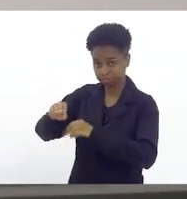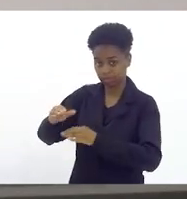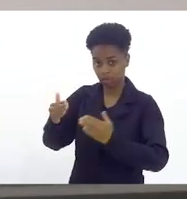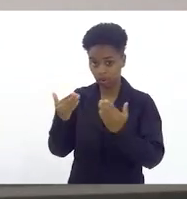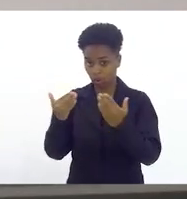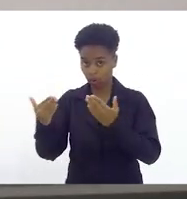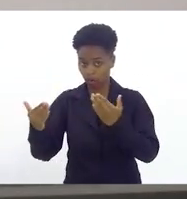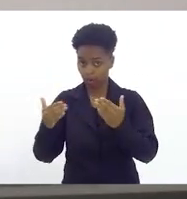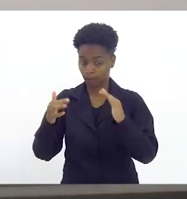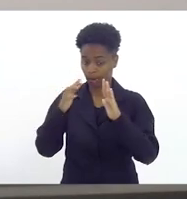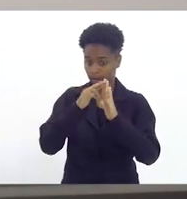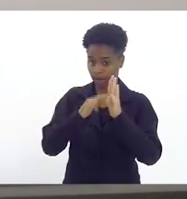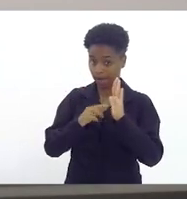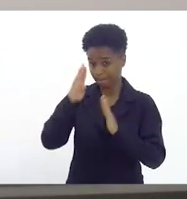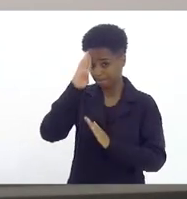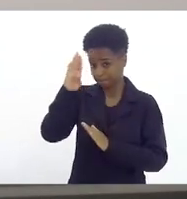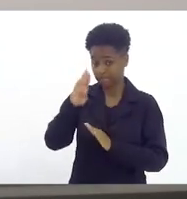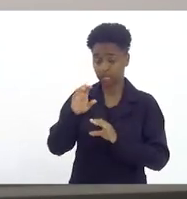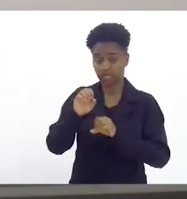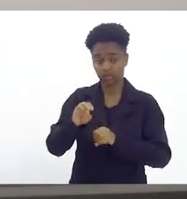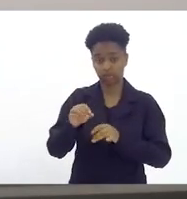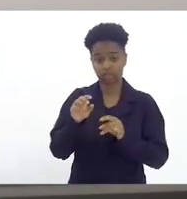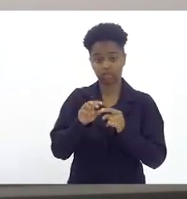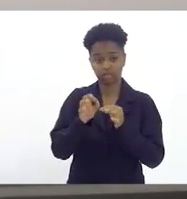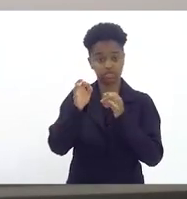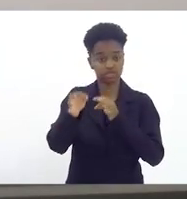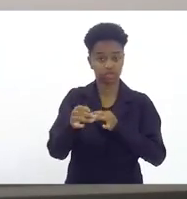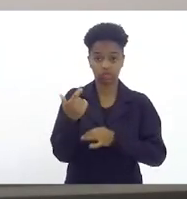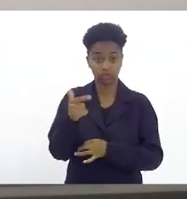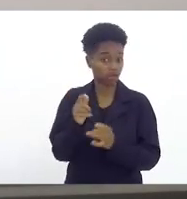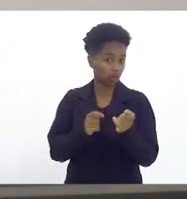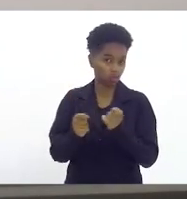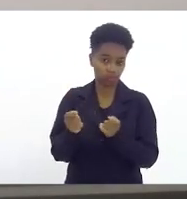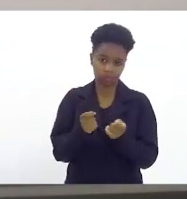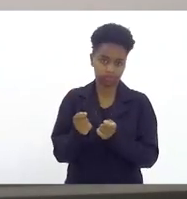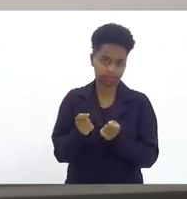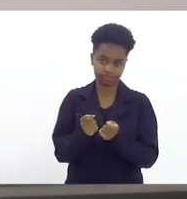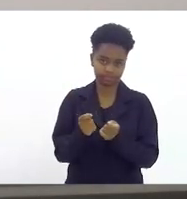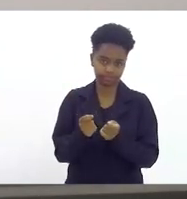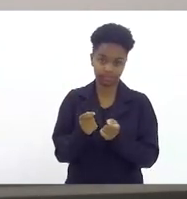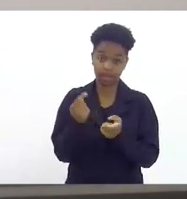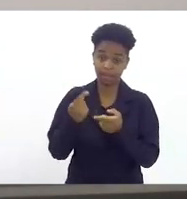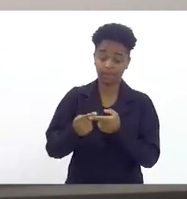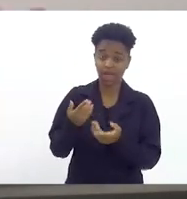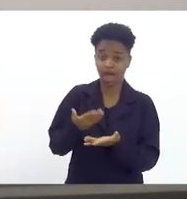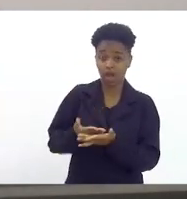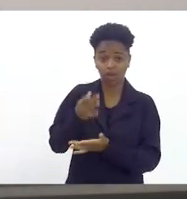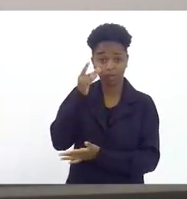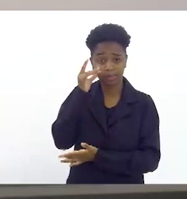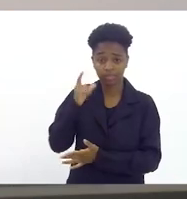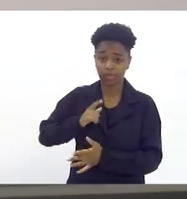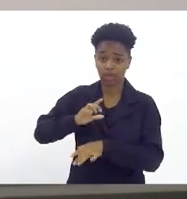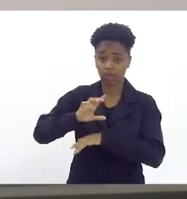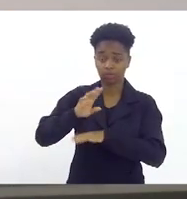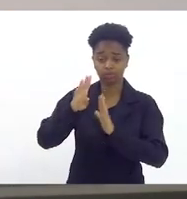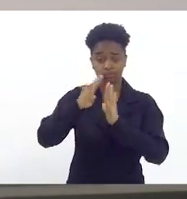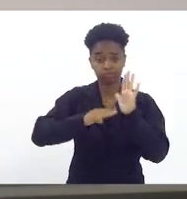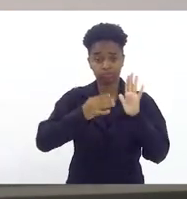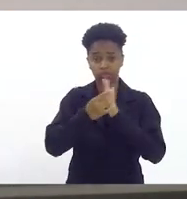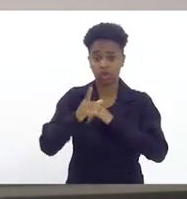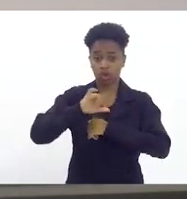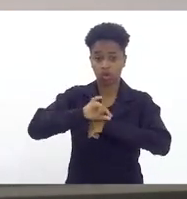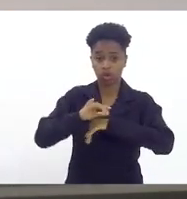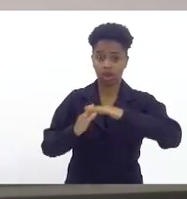principalmente em EaD onde você não tem um controle porque a aula presencial Você tem uma grade de horário começa